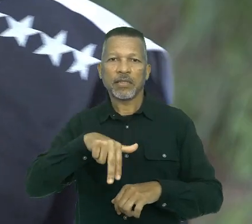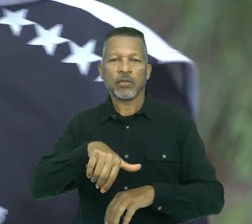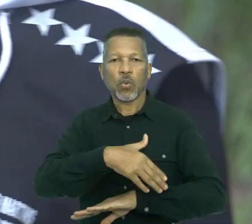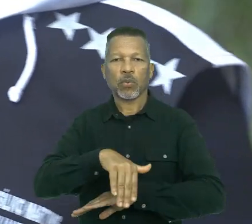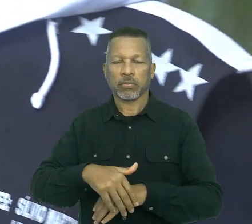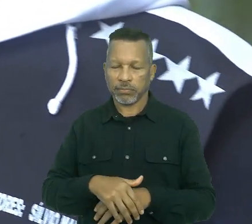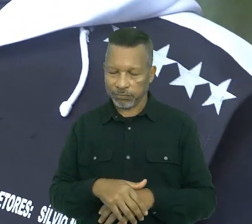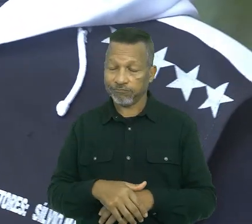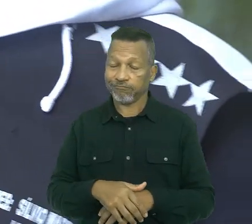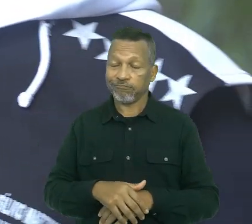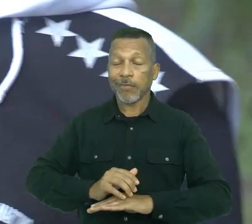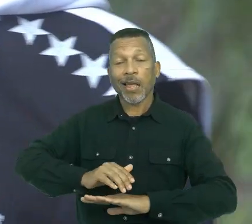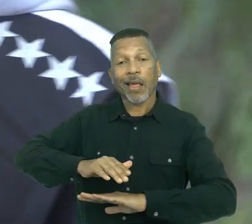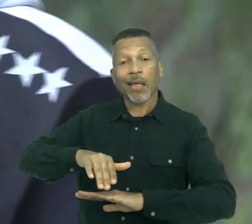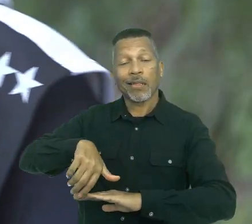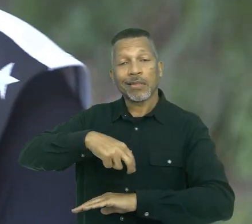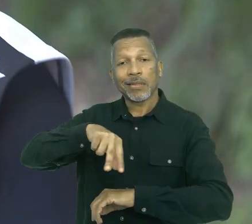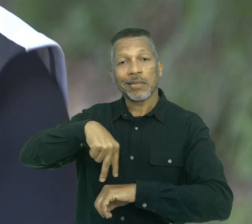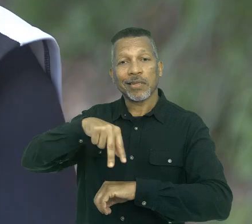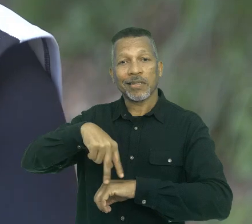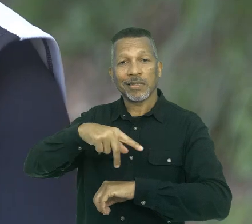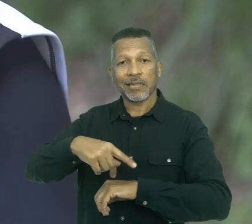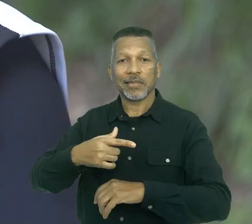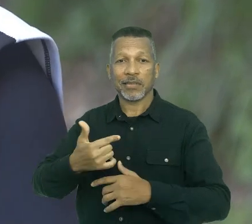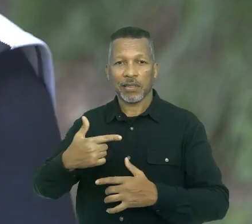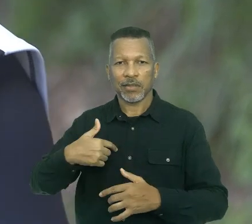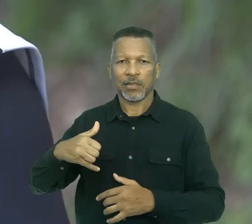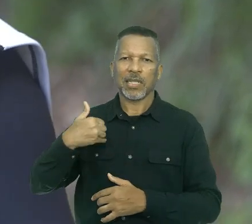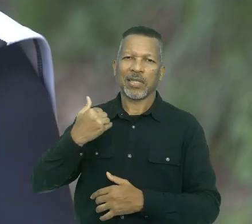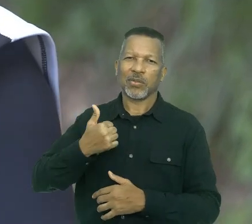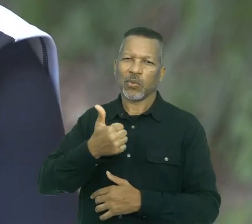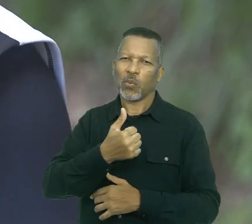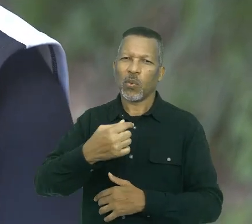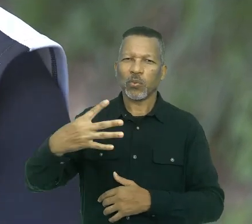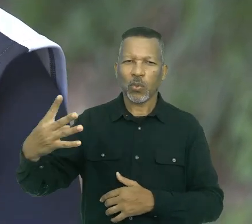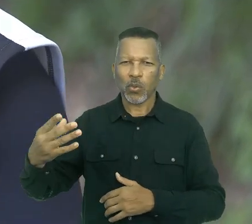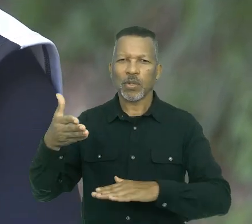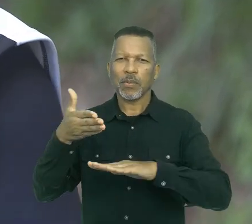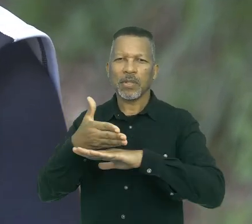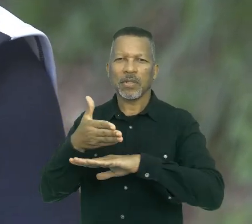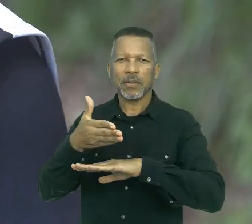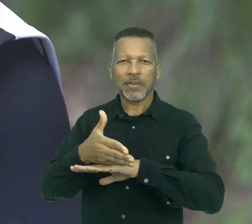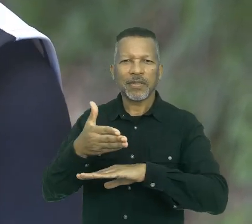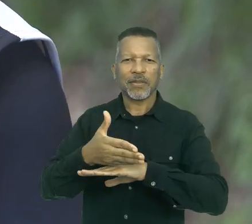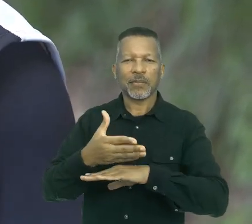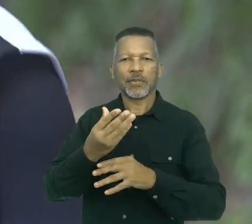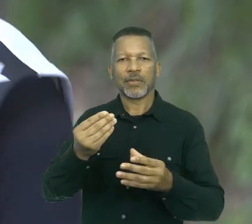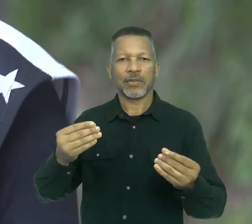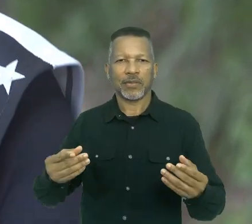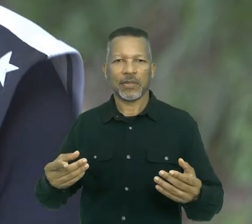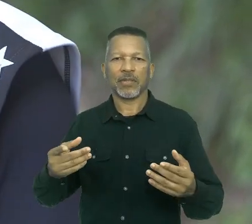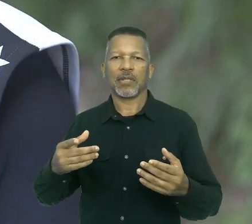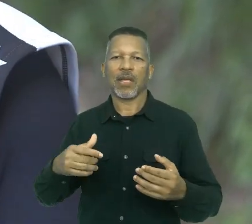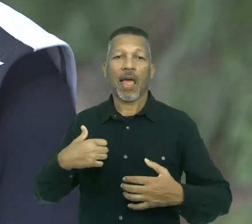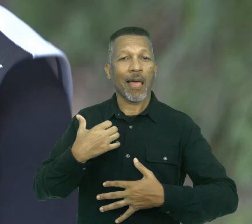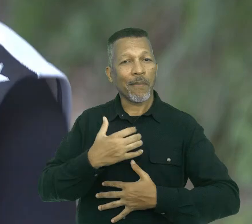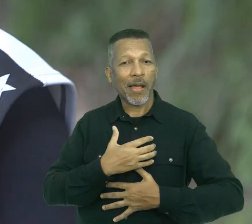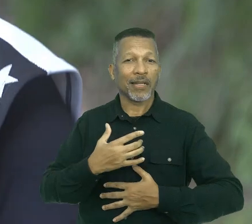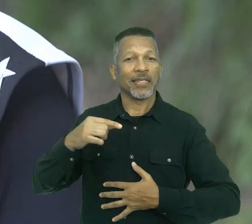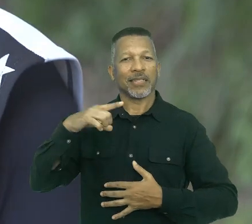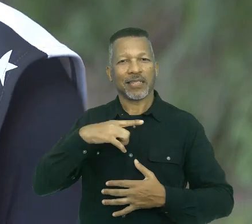dança, mais ou menos nos 14 anos, a gente participava muito de uns bailes que tinha,